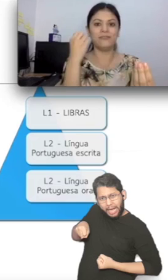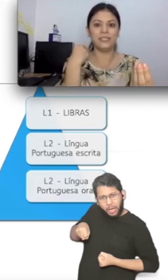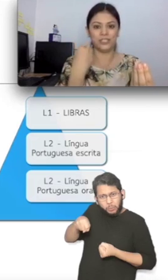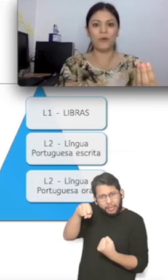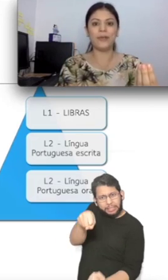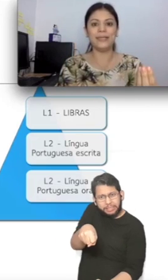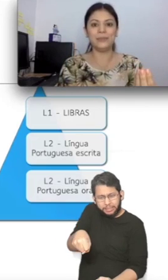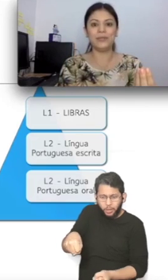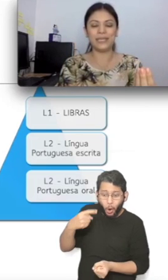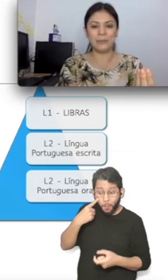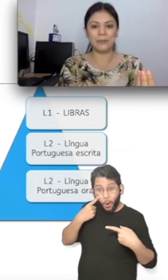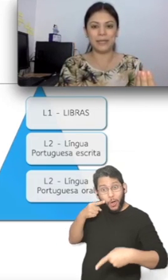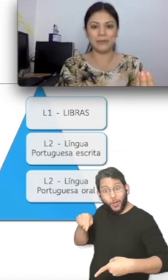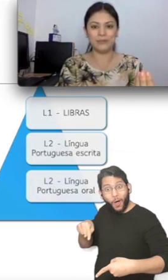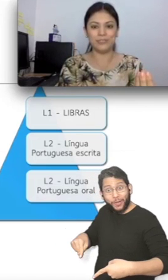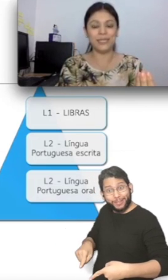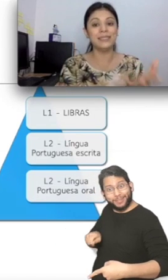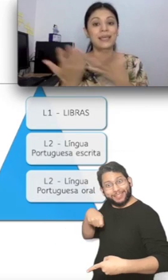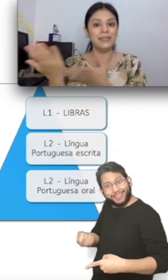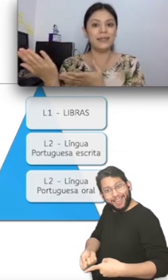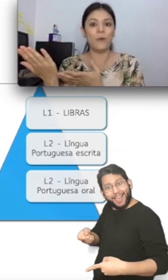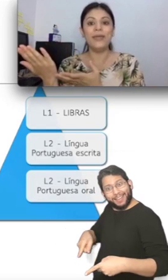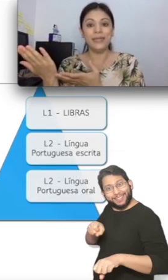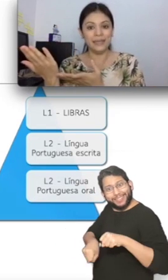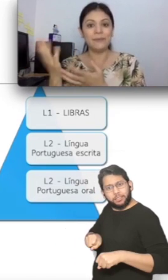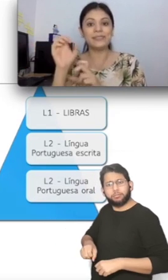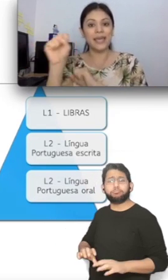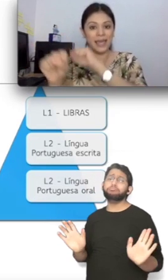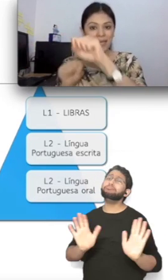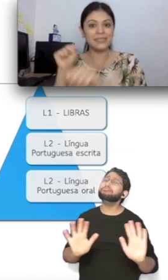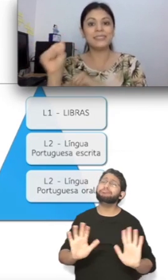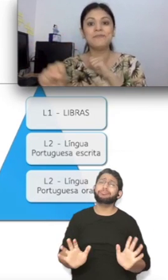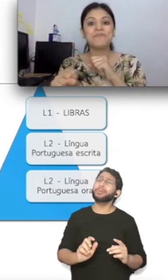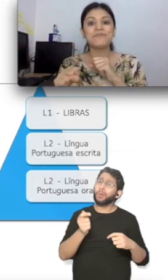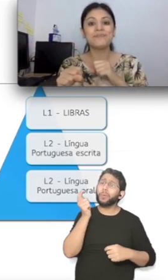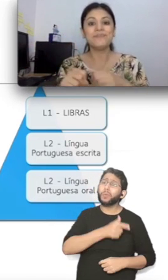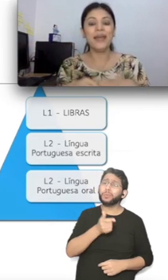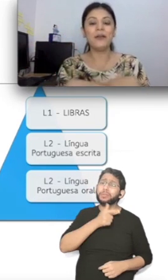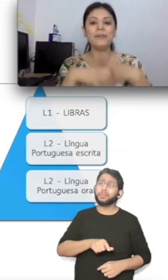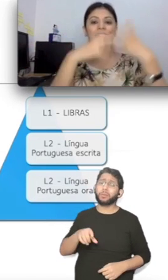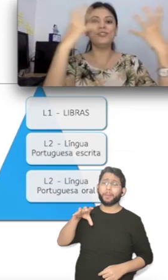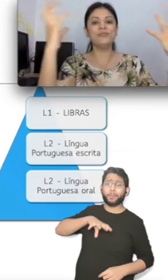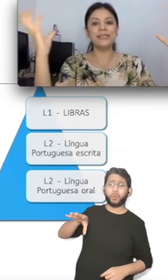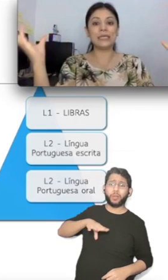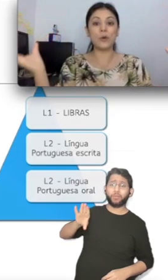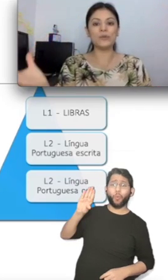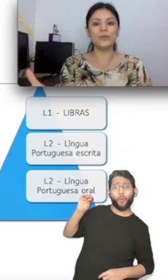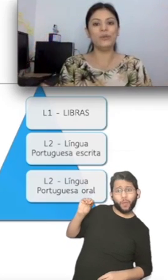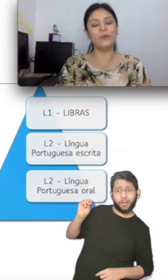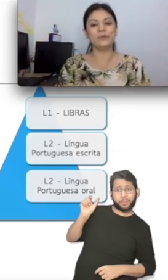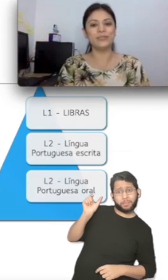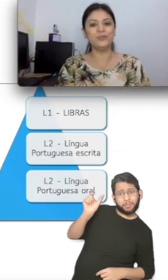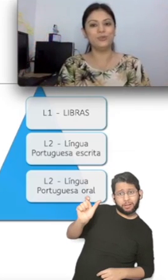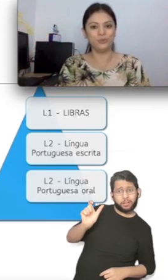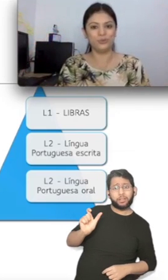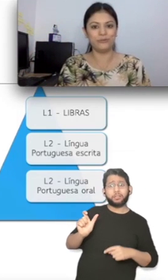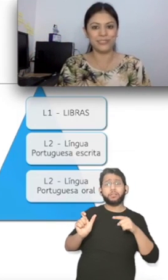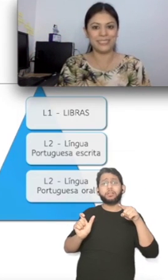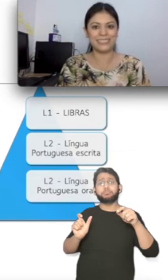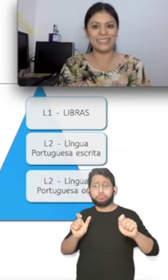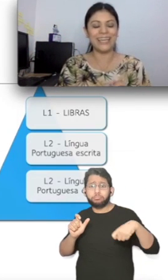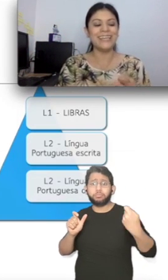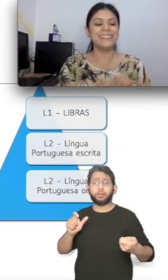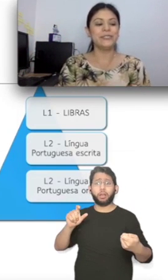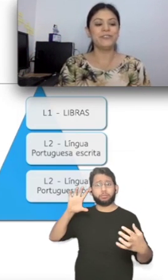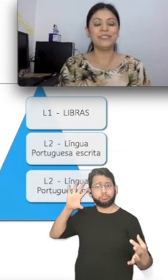português que vocês já conhecem porque está na primeira língua de vocês? Então, em Libras, ela é assim. Agora, imagina se eu tivesse que construir o conceito de tudo com